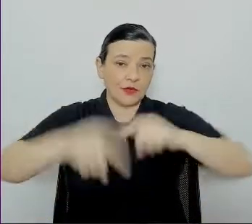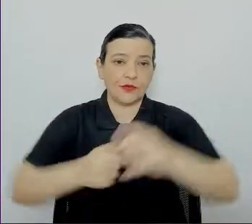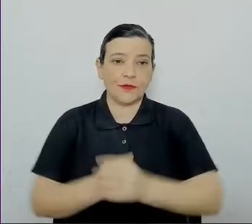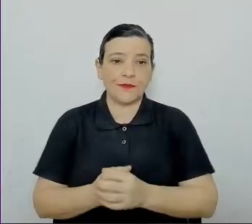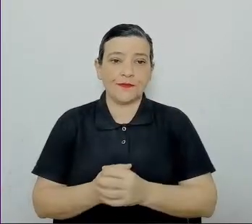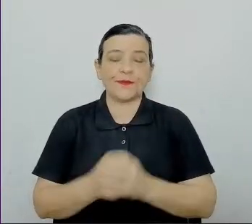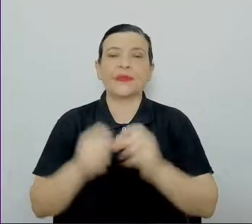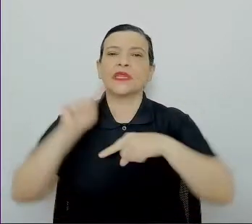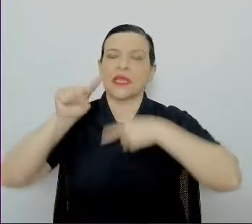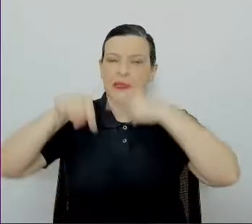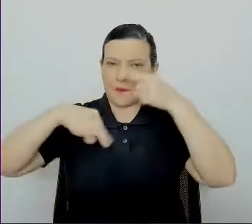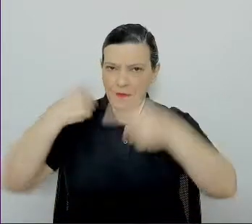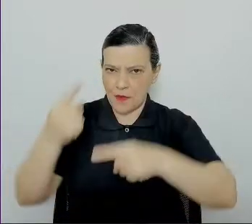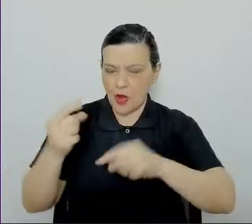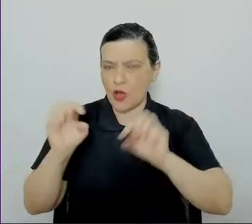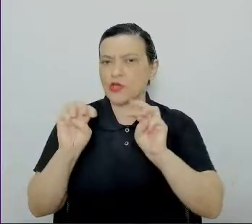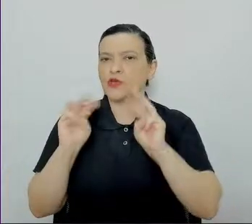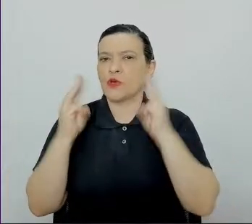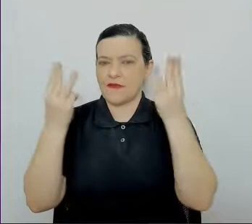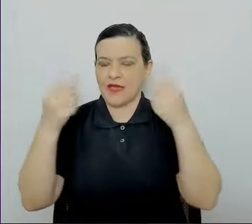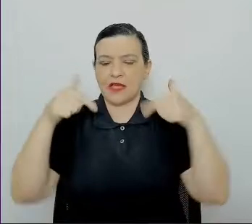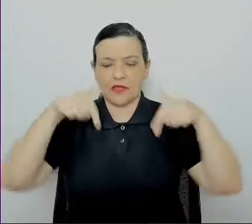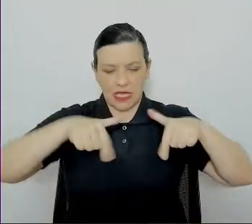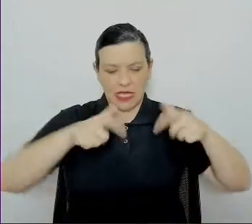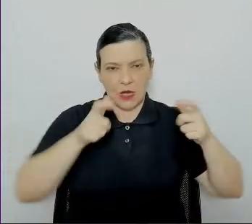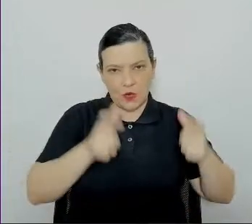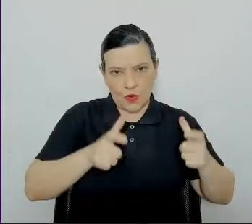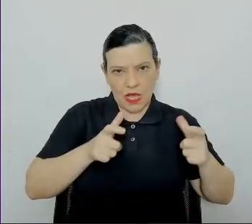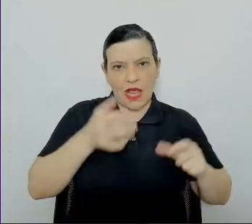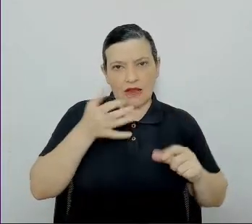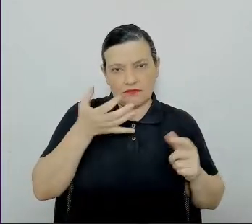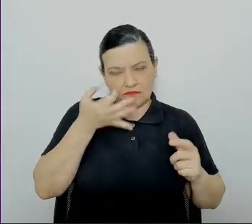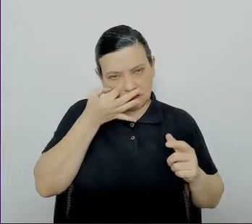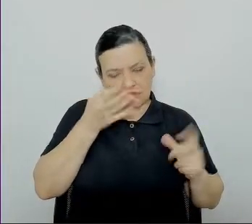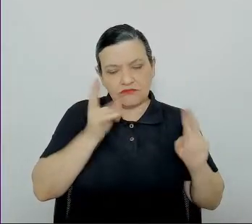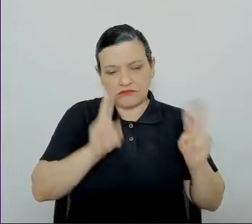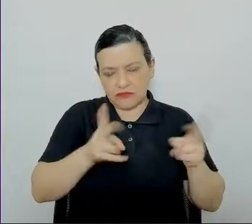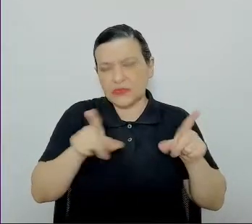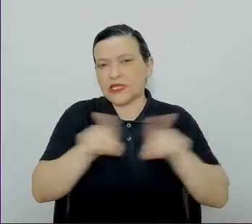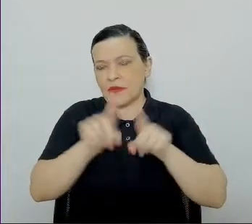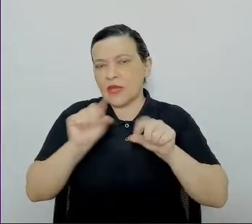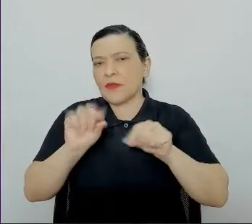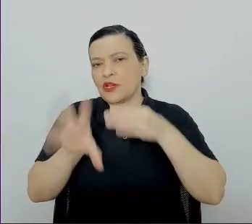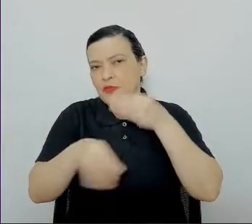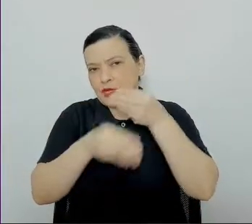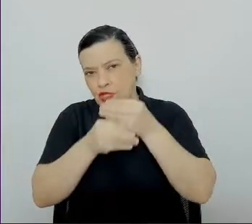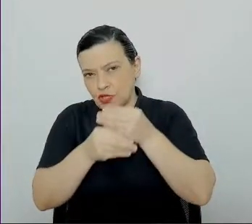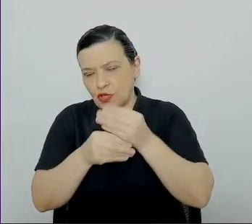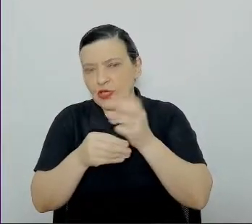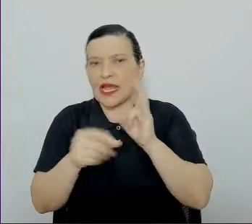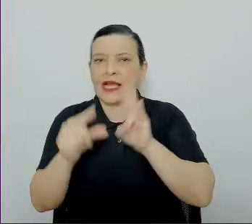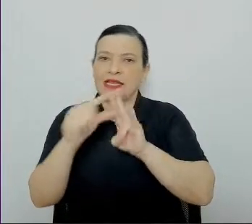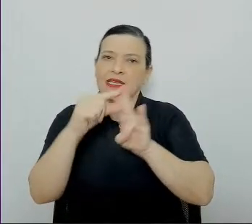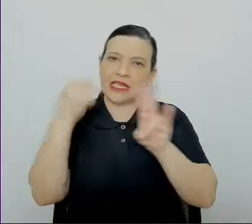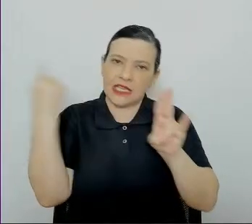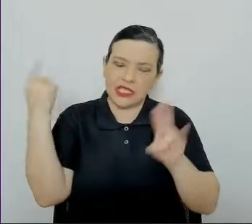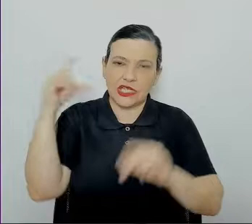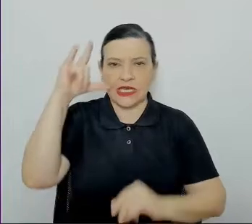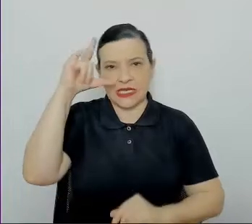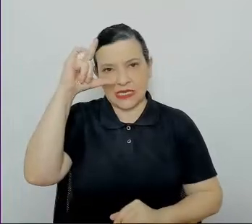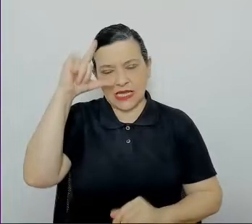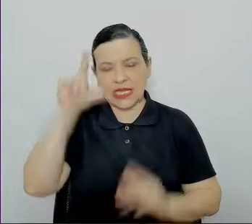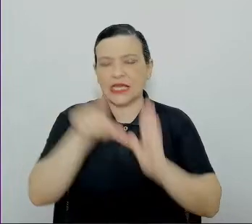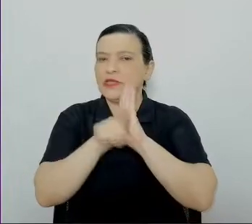ideia depois do evento, eu vou voltar por aqui também, e você pode me adicionar nas redes sociais como LinkedIn, Instagram, Twitter, o que fizer mais sentido para